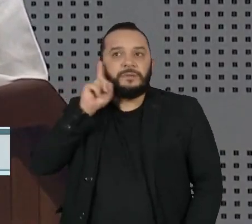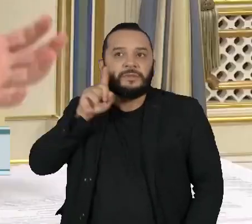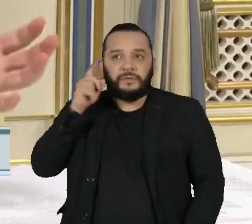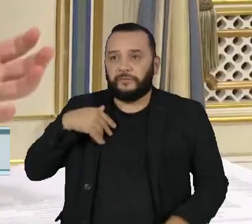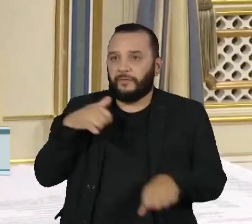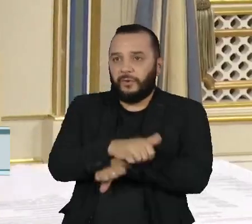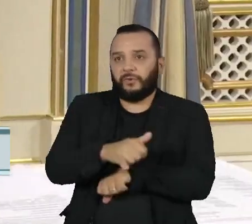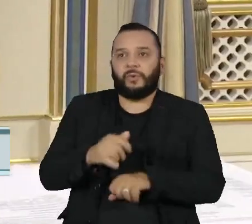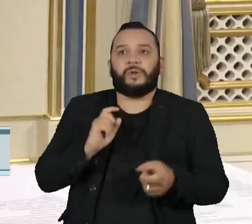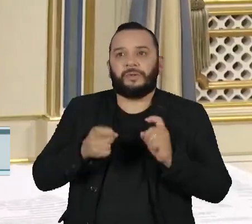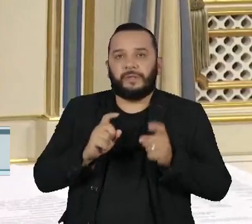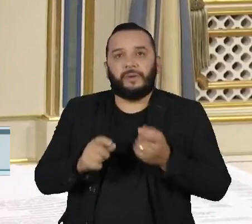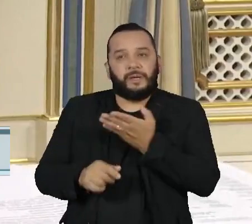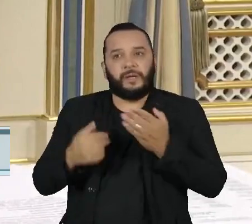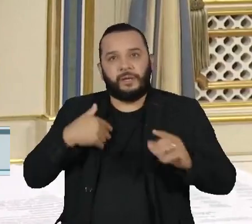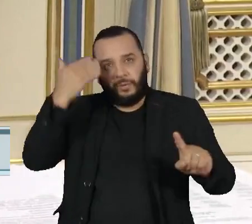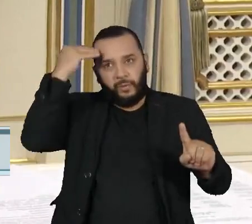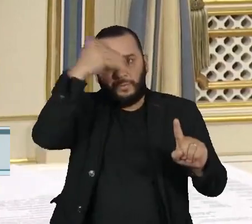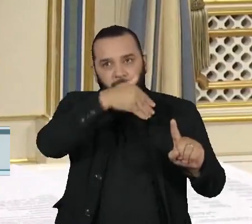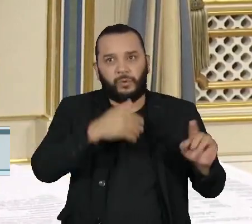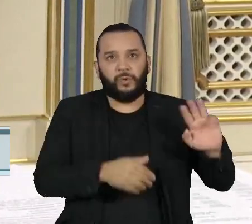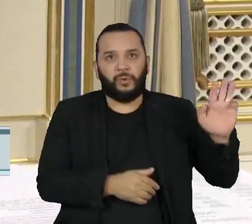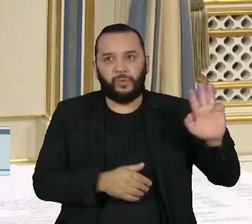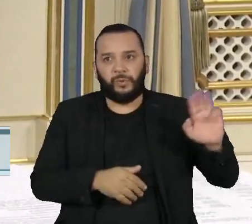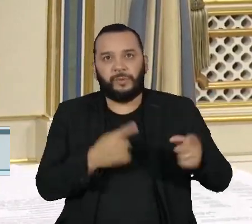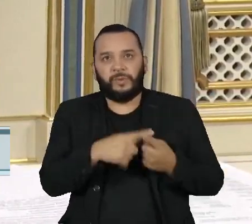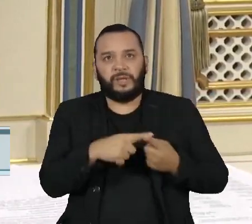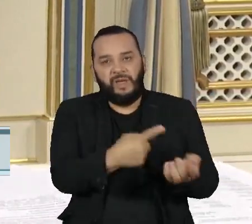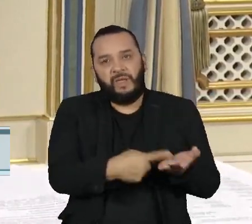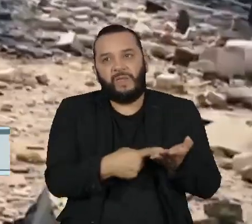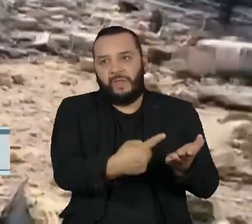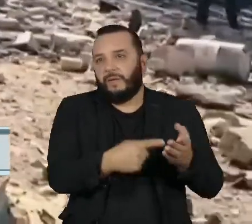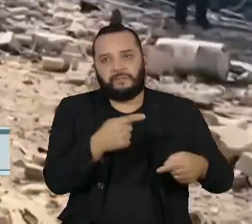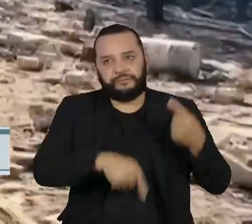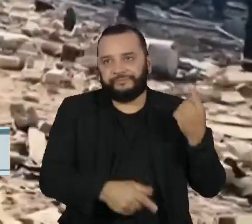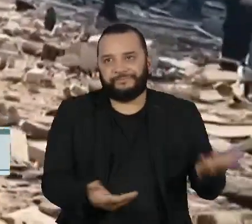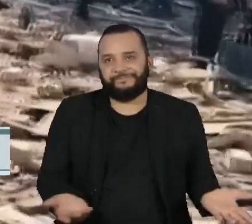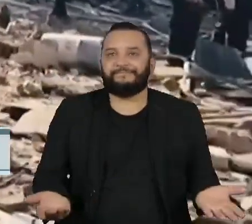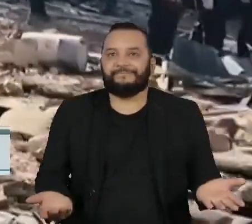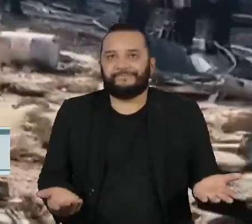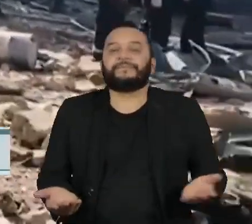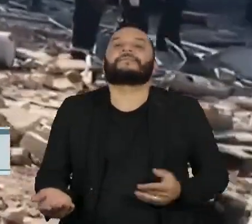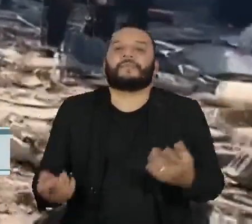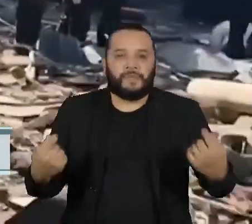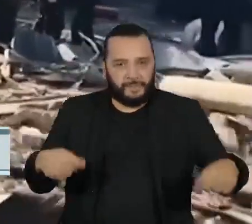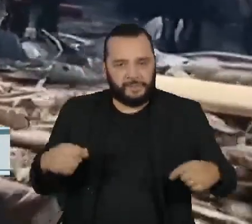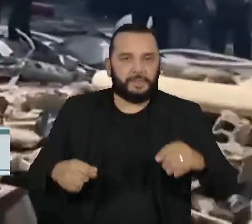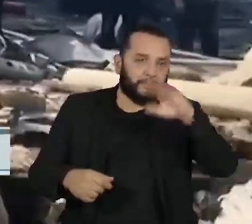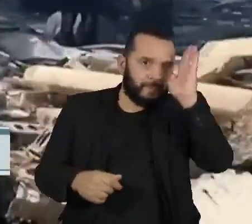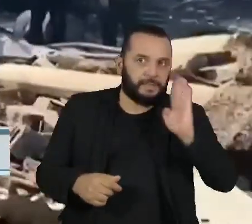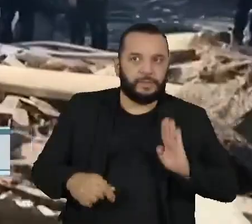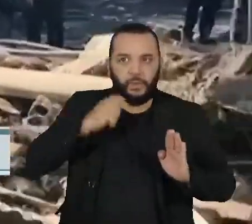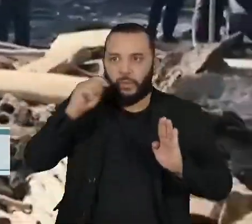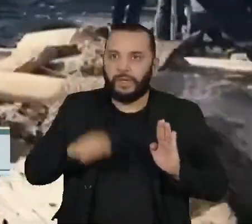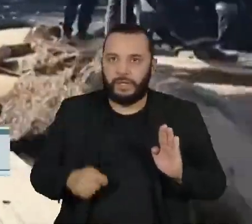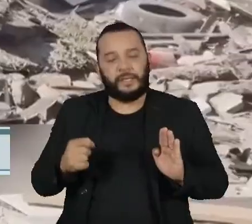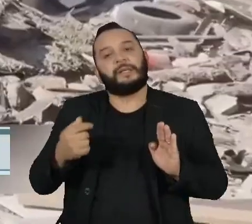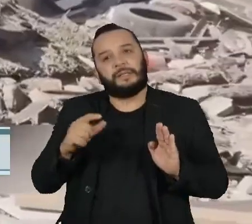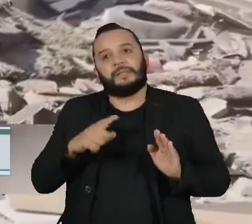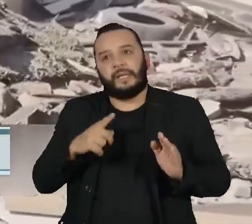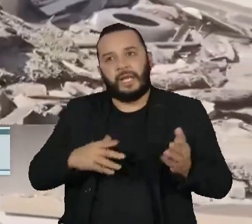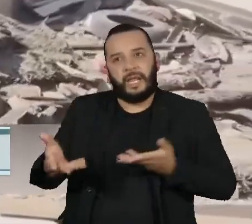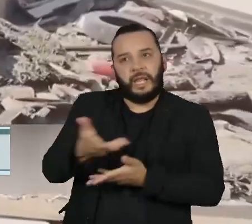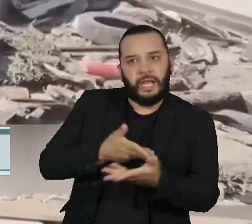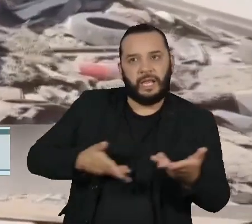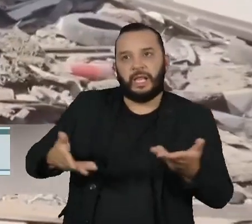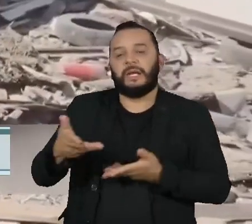e o presidente ucraniano culpou o brasileiro pelo desajuste de horários. A relação diplomática entre Brasil e Ucrânia foi abalada devido